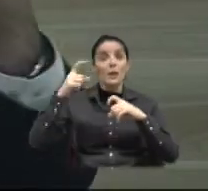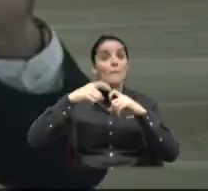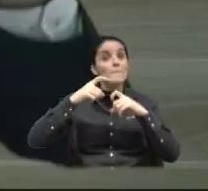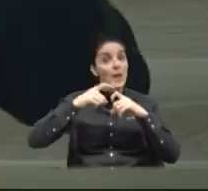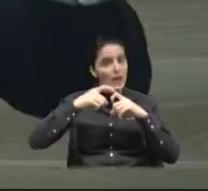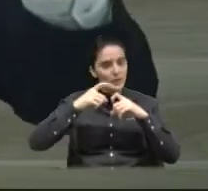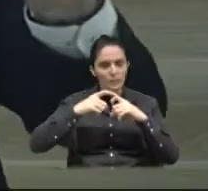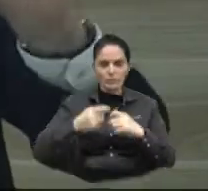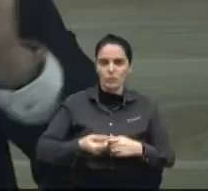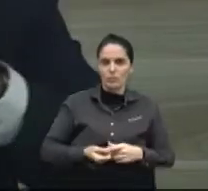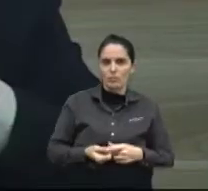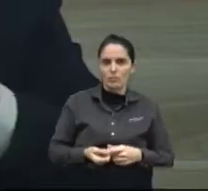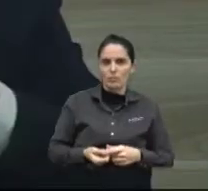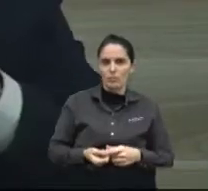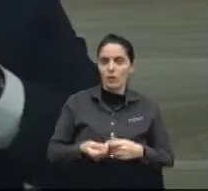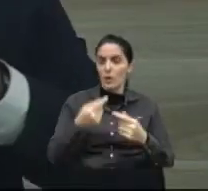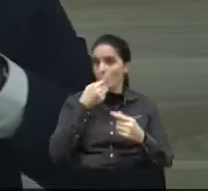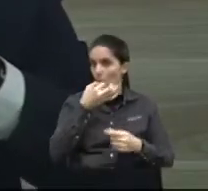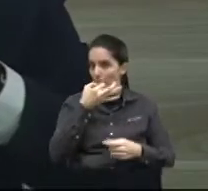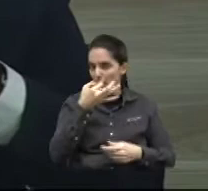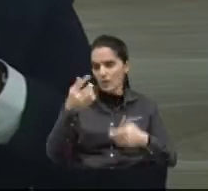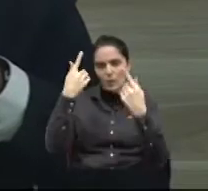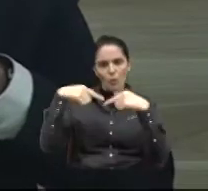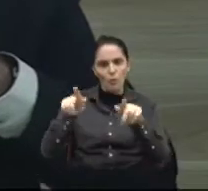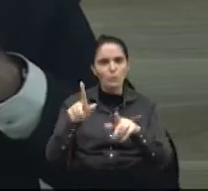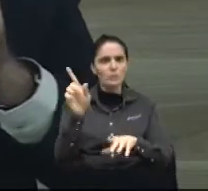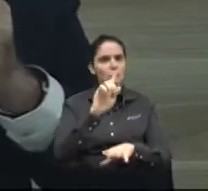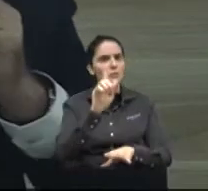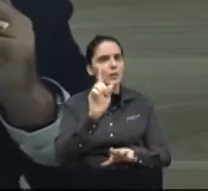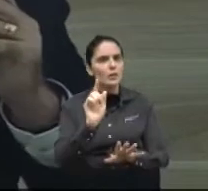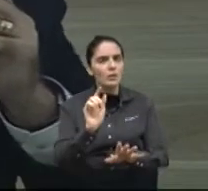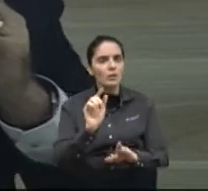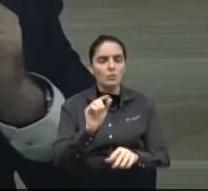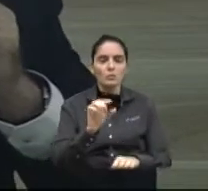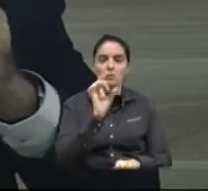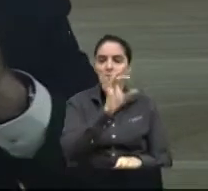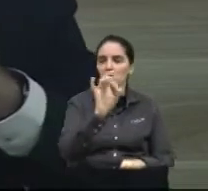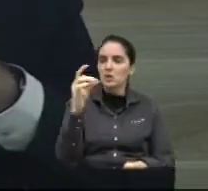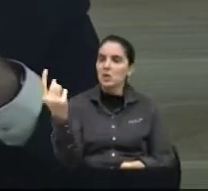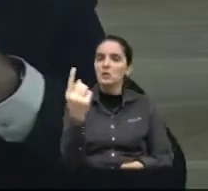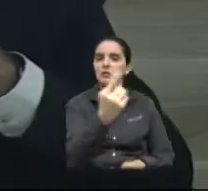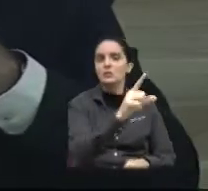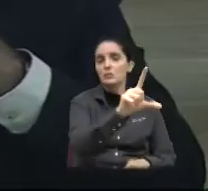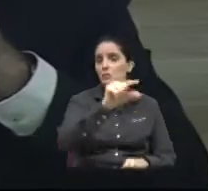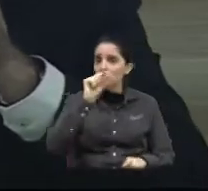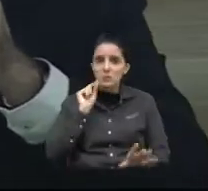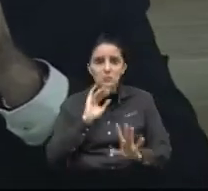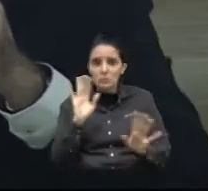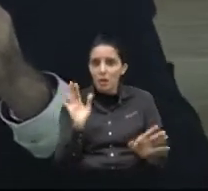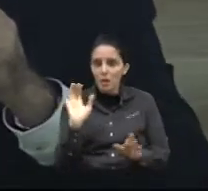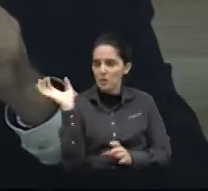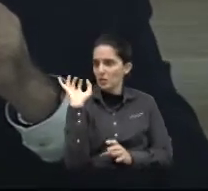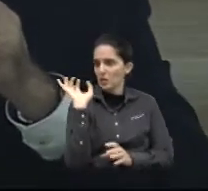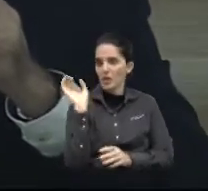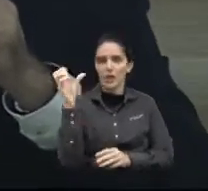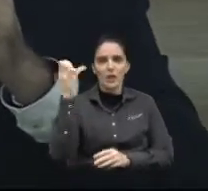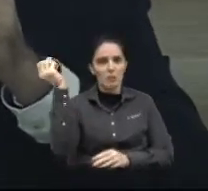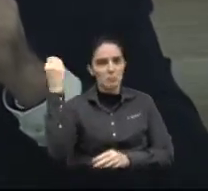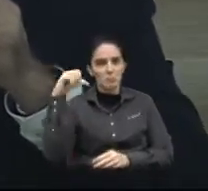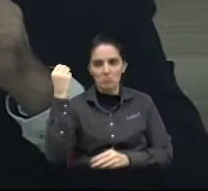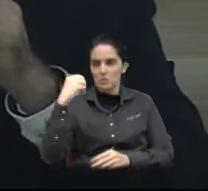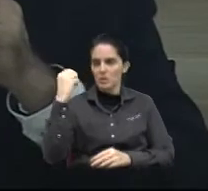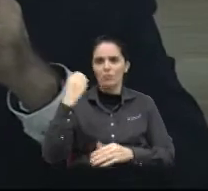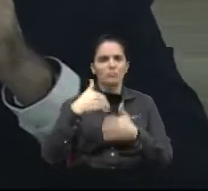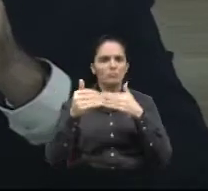concorda a decisão é de cada um e nós como gestores e homens públicos temos que respeitar a decisão